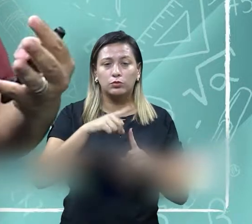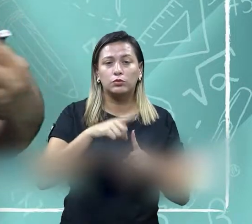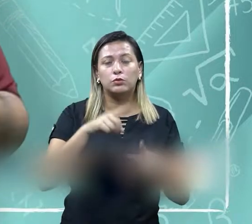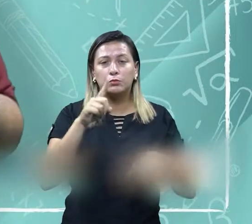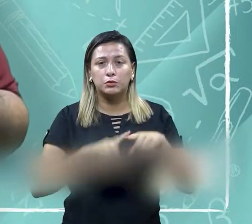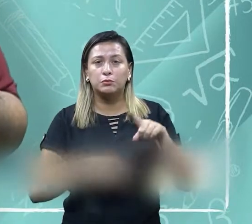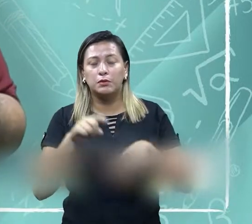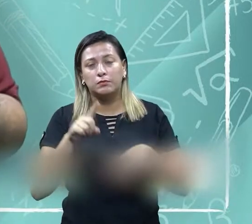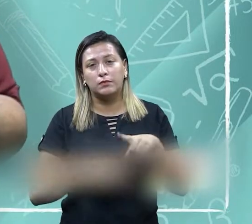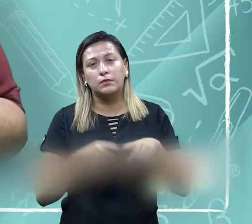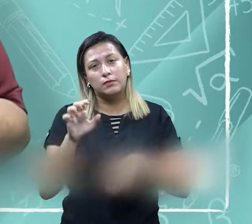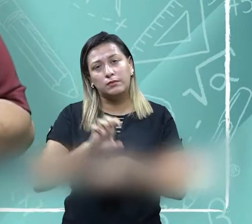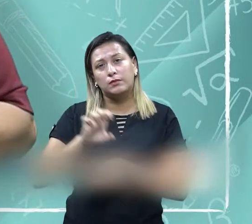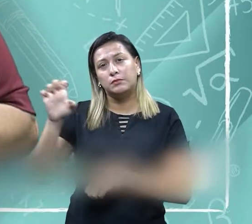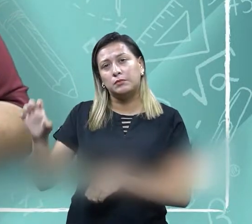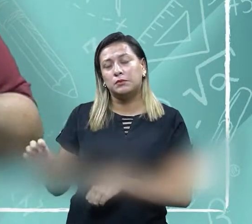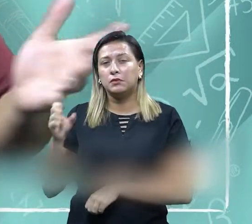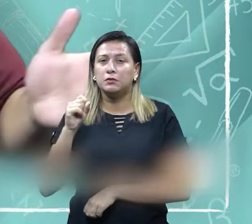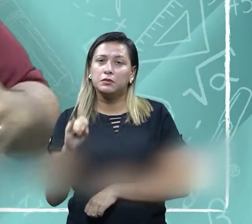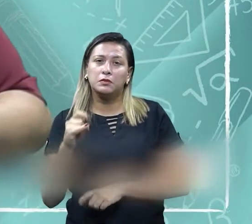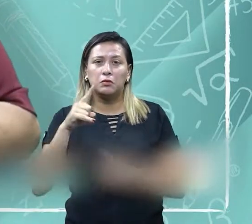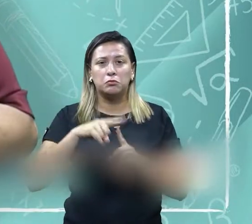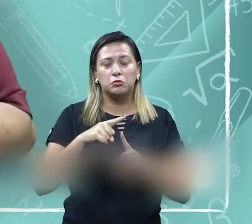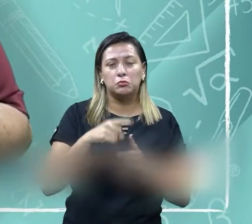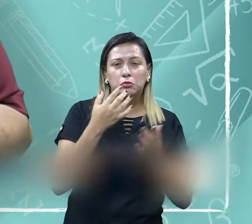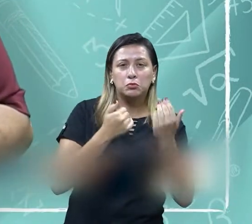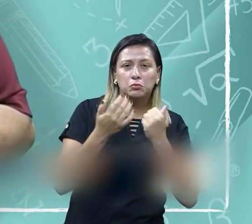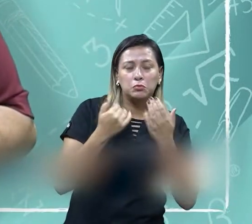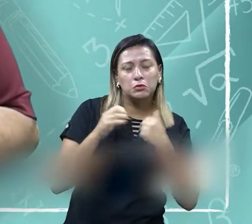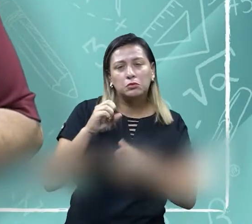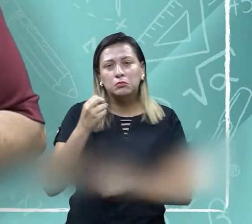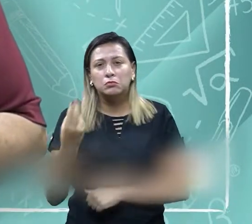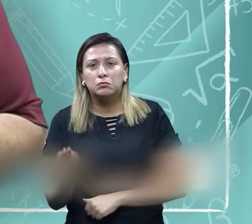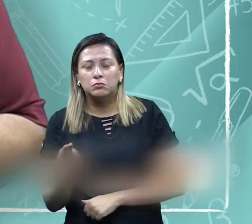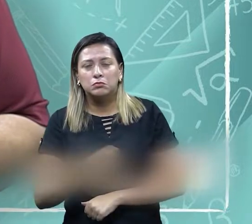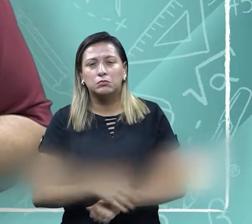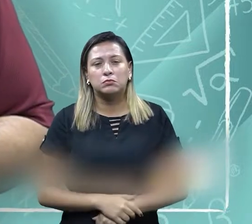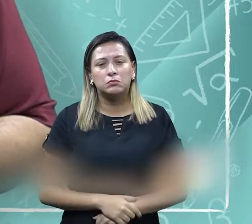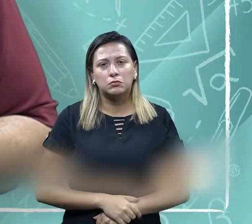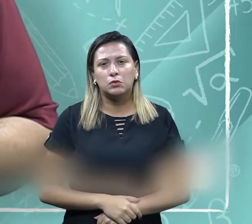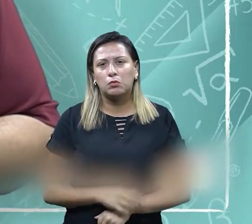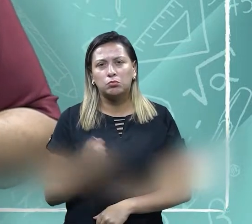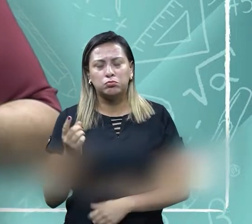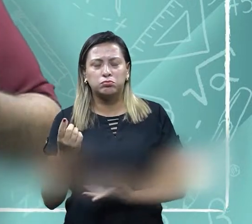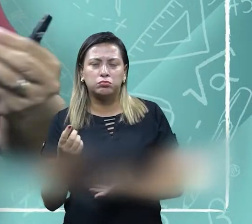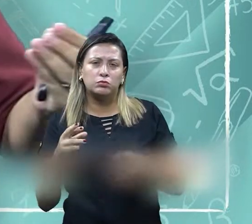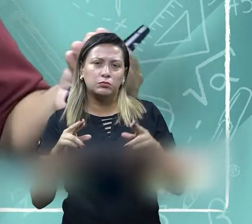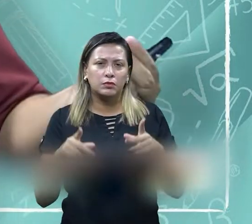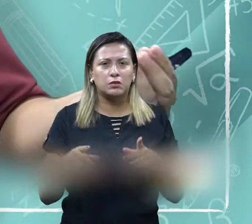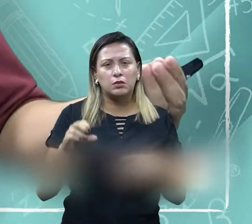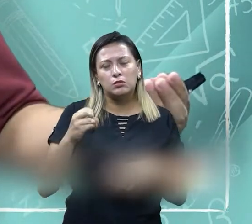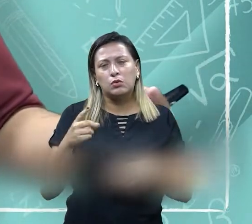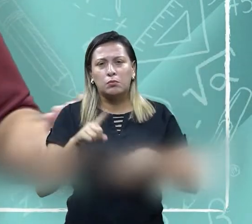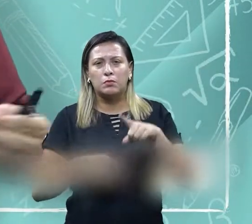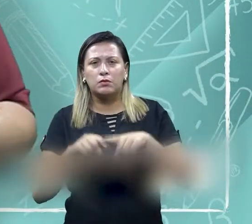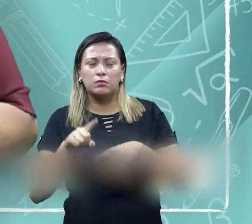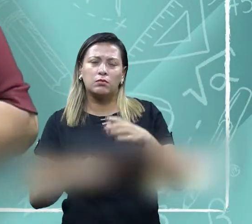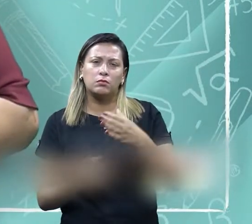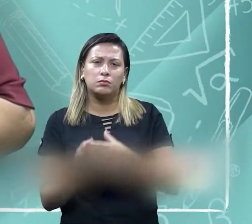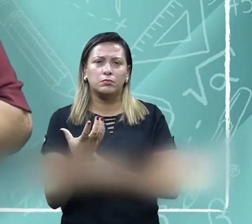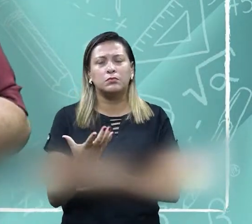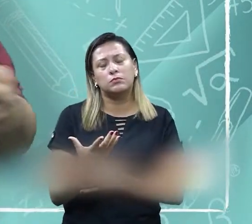produtos nós estamos exportando? Se é um produto alimentício, se é um produto não alimentício, produto de matéria-prima